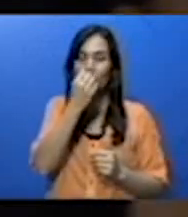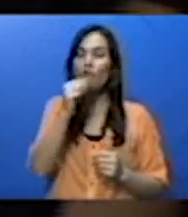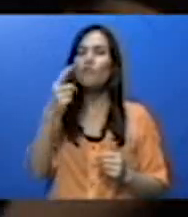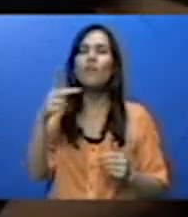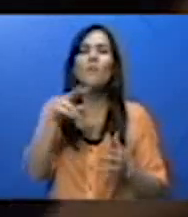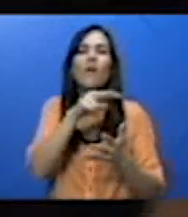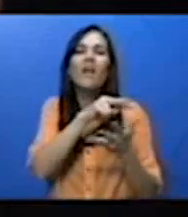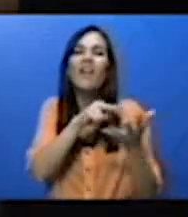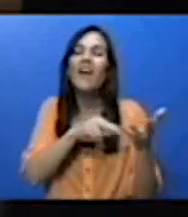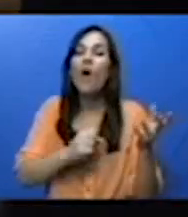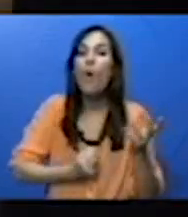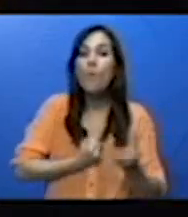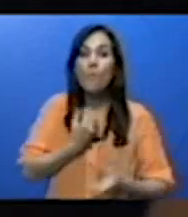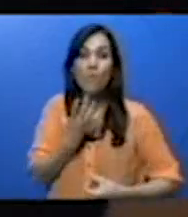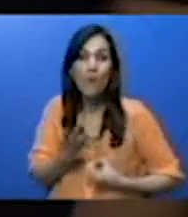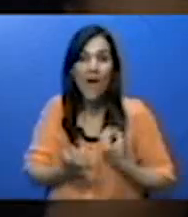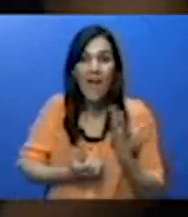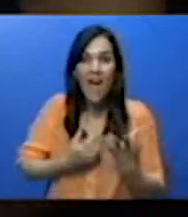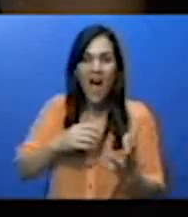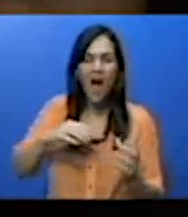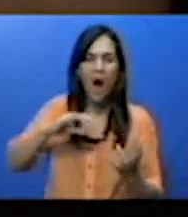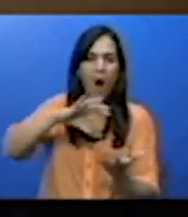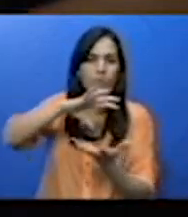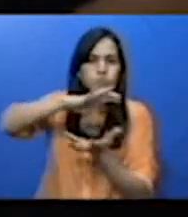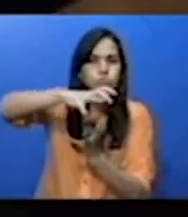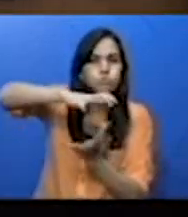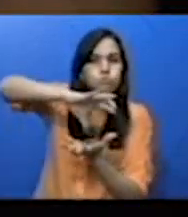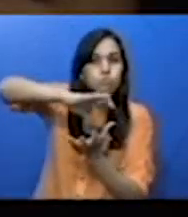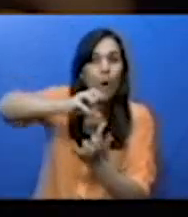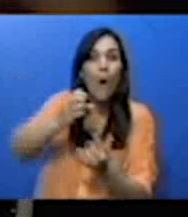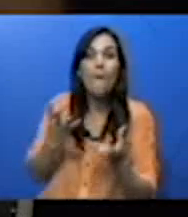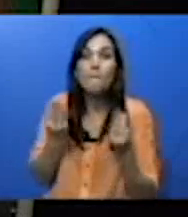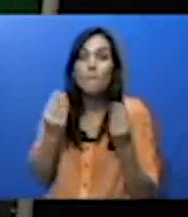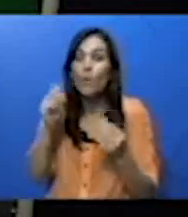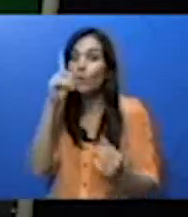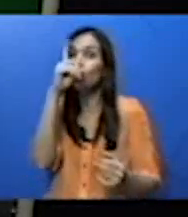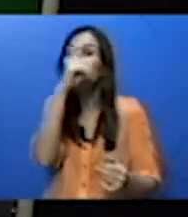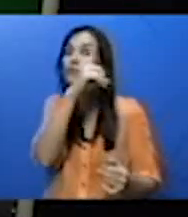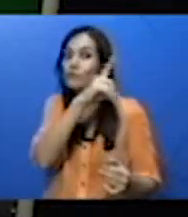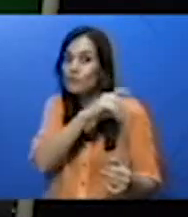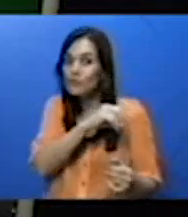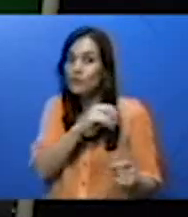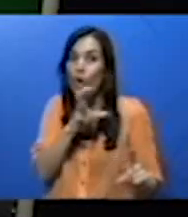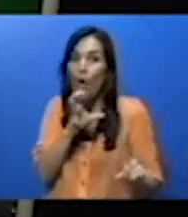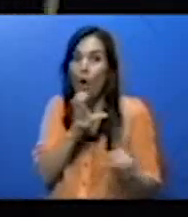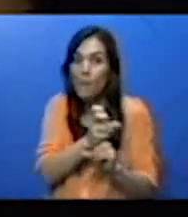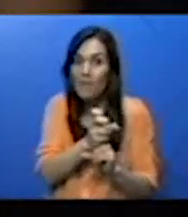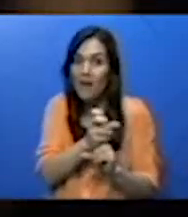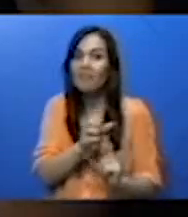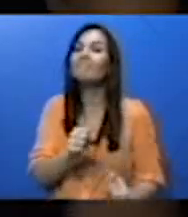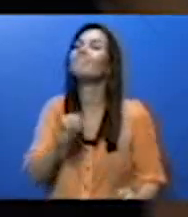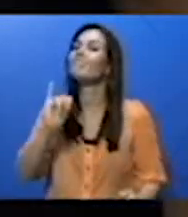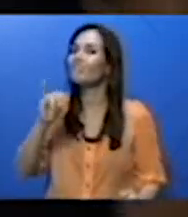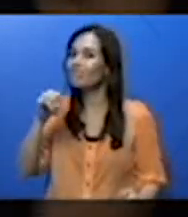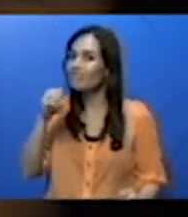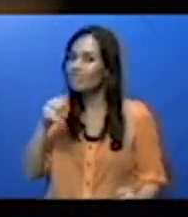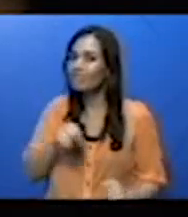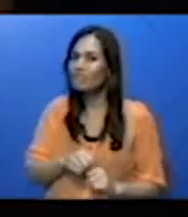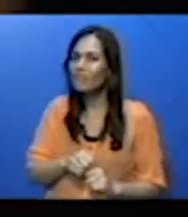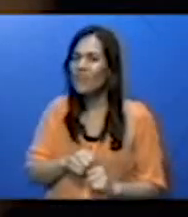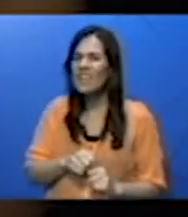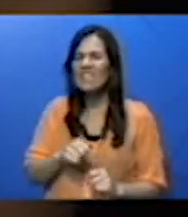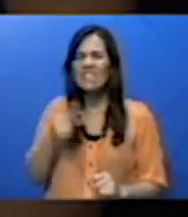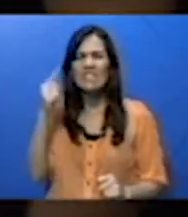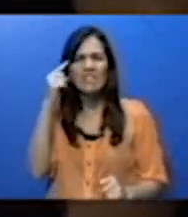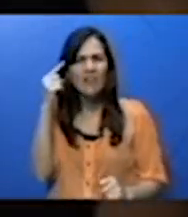Vamos ler um poema em que uma bola é muito difícil de ser dominada. Sim, será que um craque